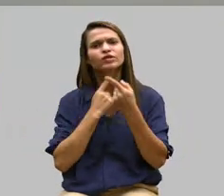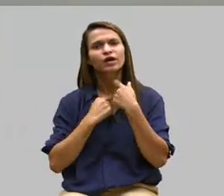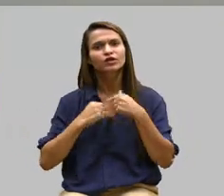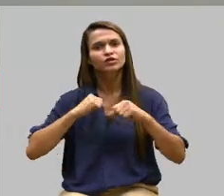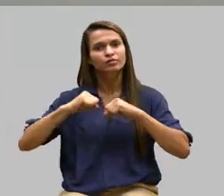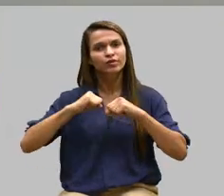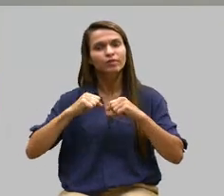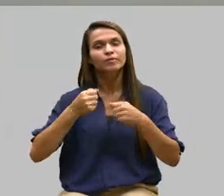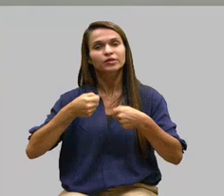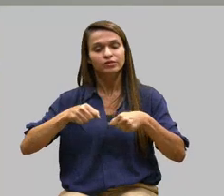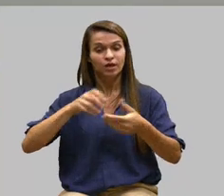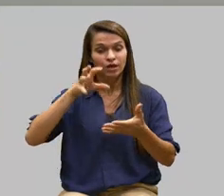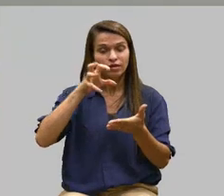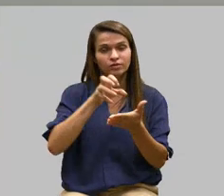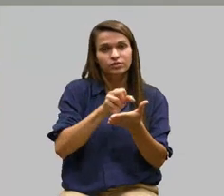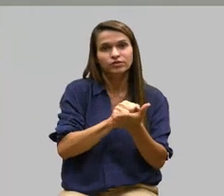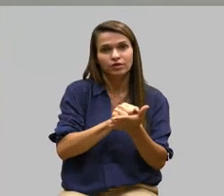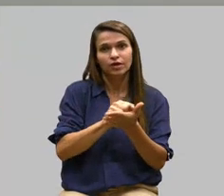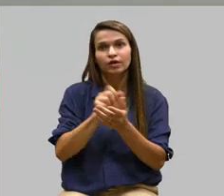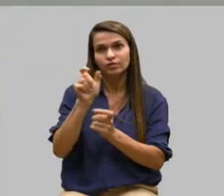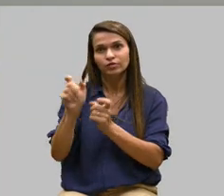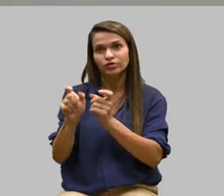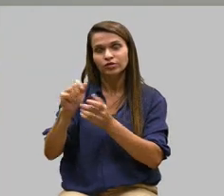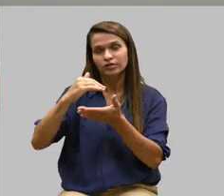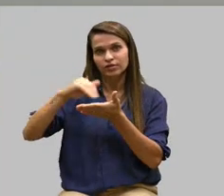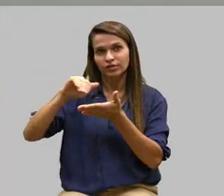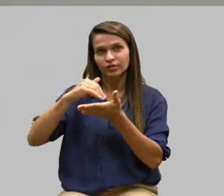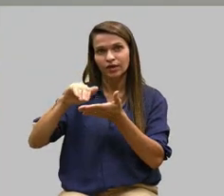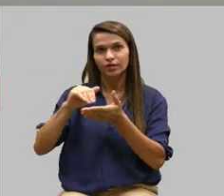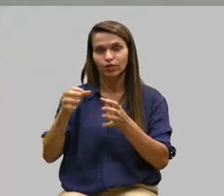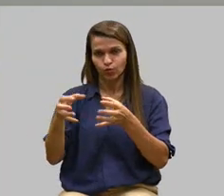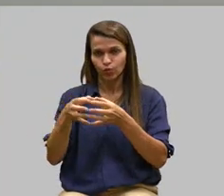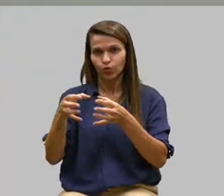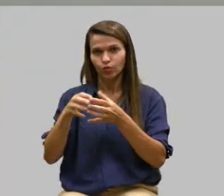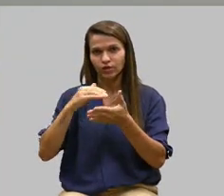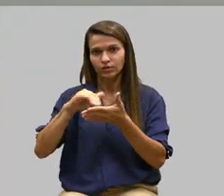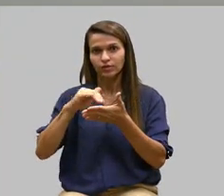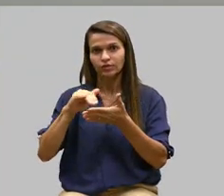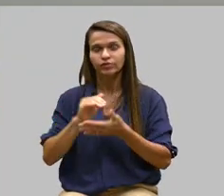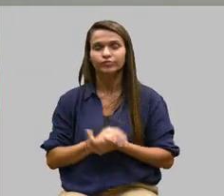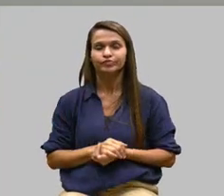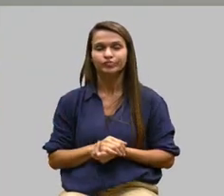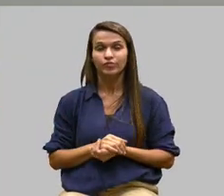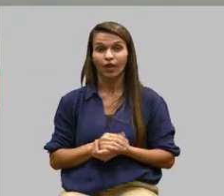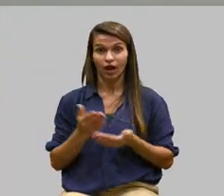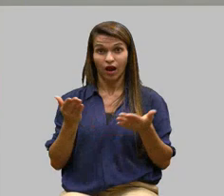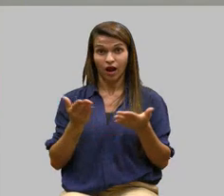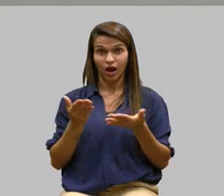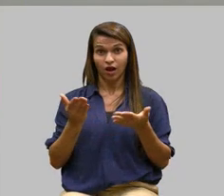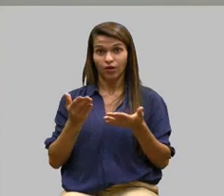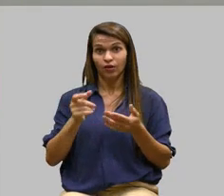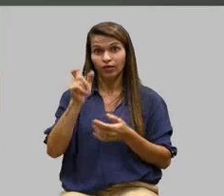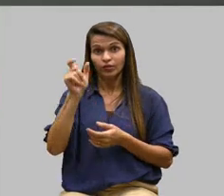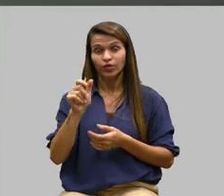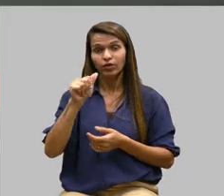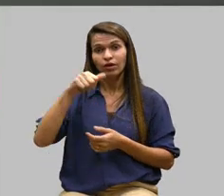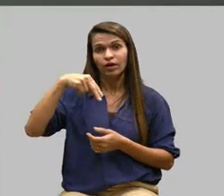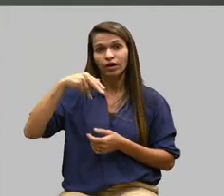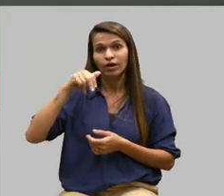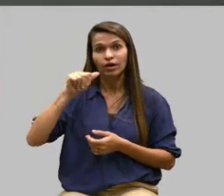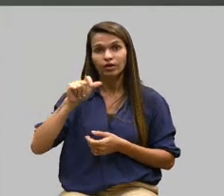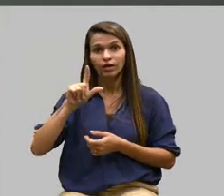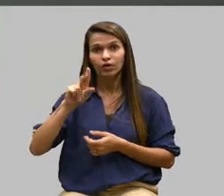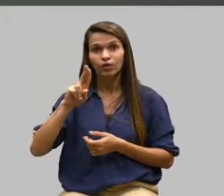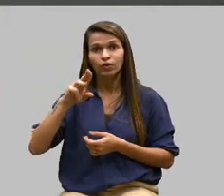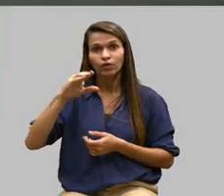procurar registrar aqui com o pessoal da secretaria então vou passar a palavra primeiramente a Ana Lúcia de Oliveira